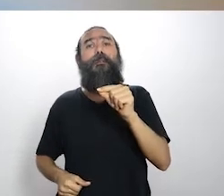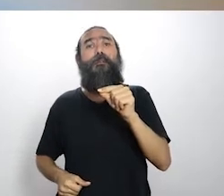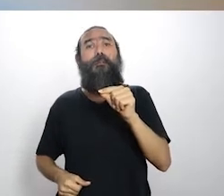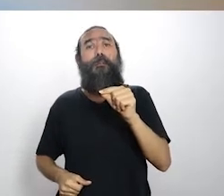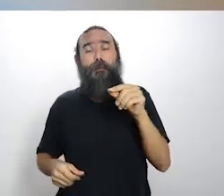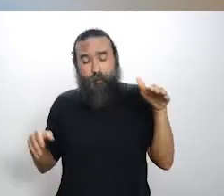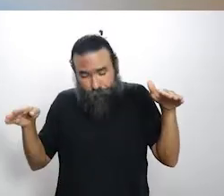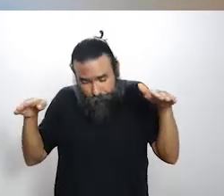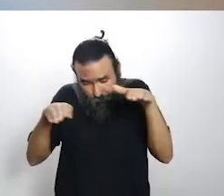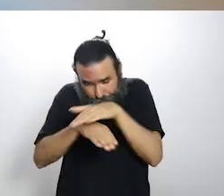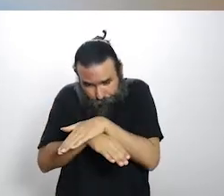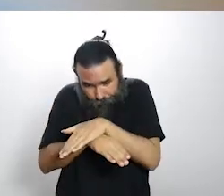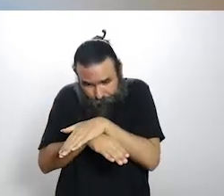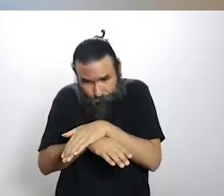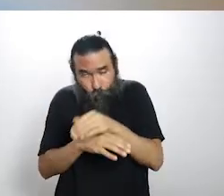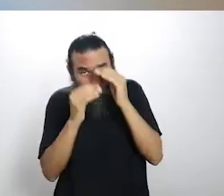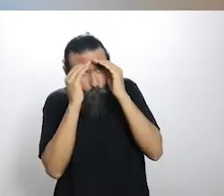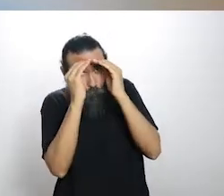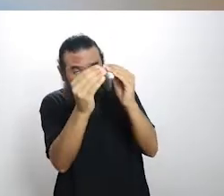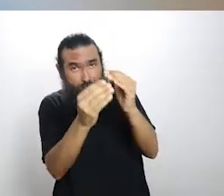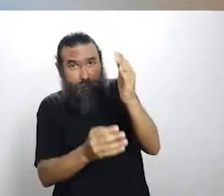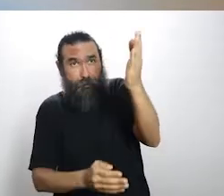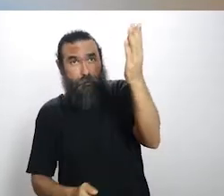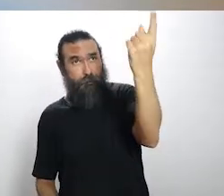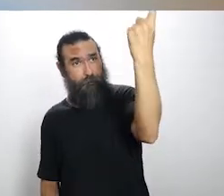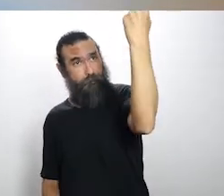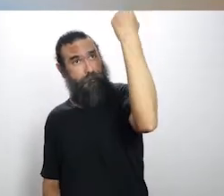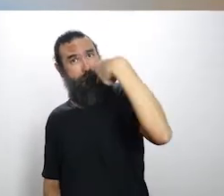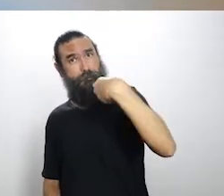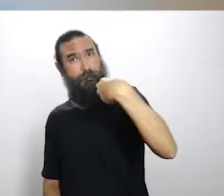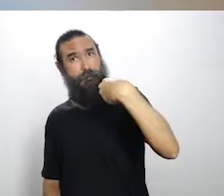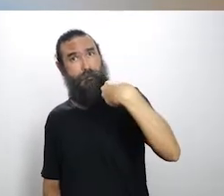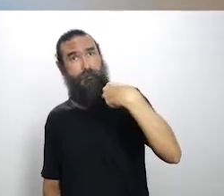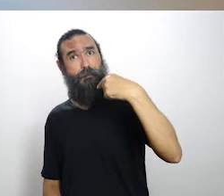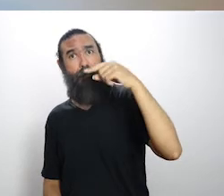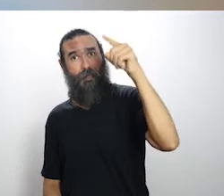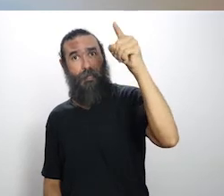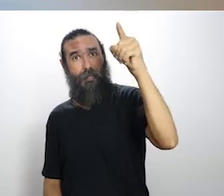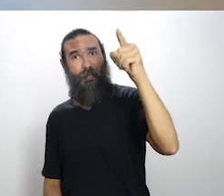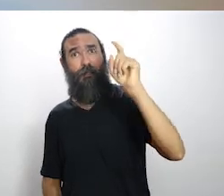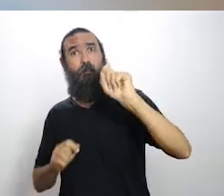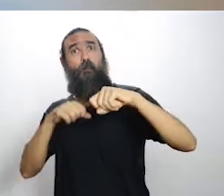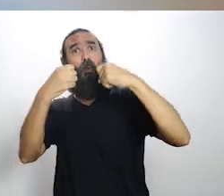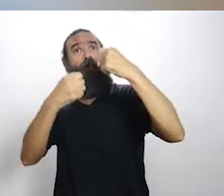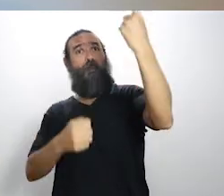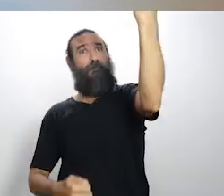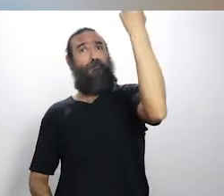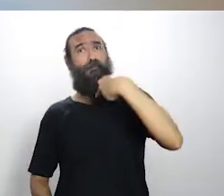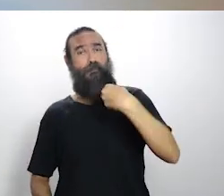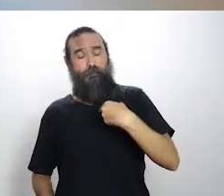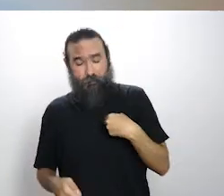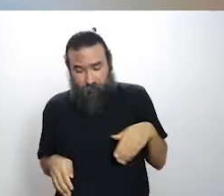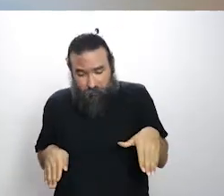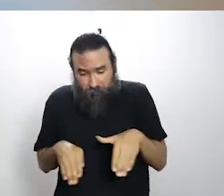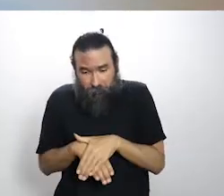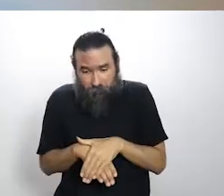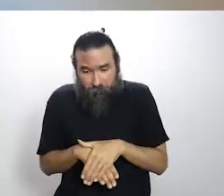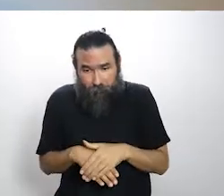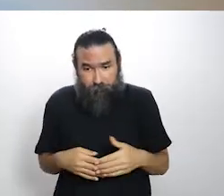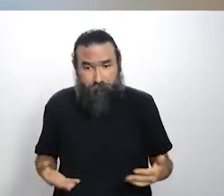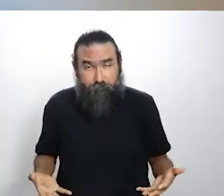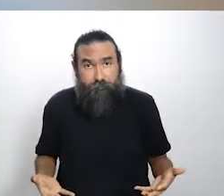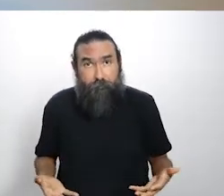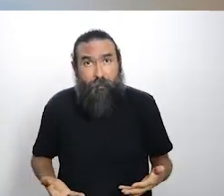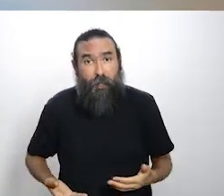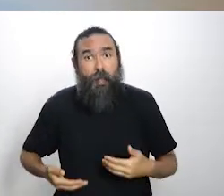o padrão do sistema. E mesmo o que a gente vai trazer supostamente de diferente, seguindo